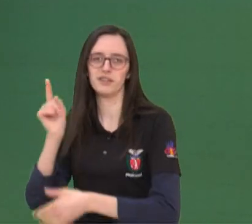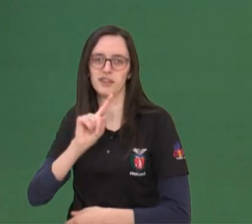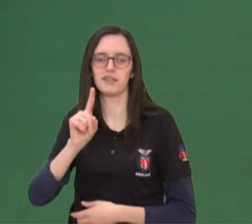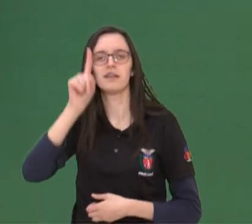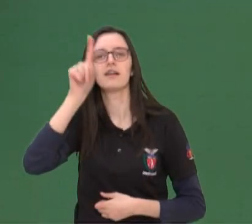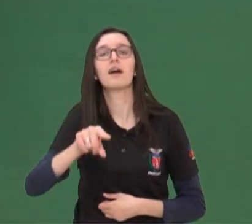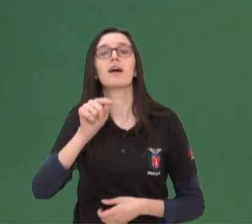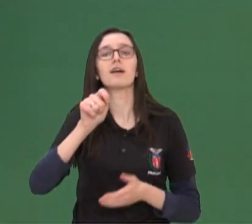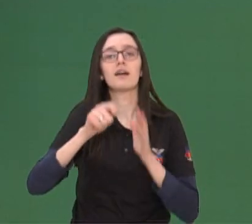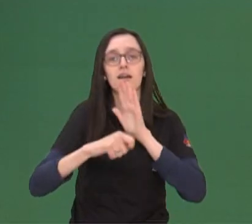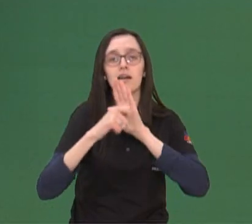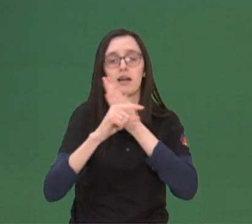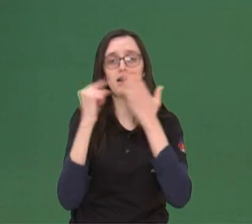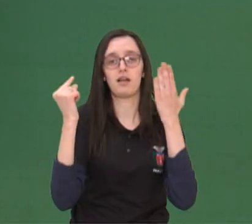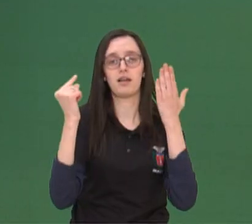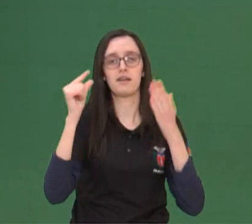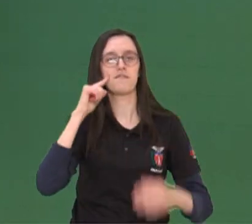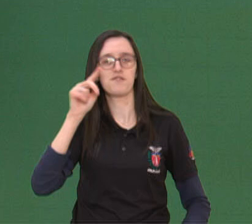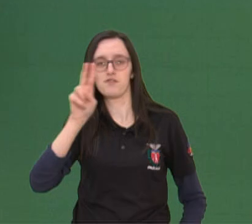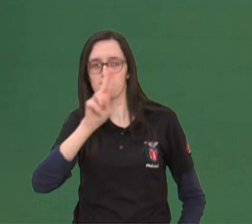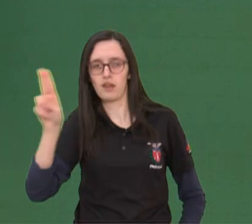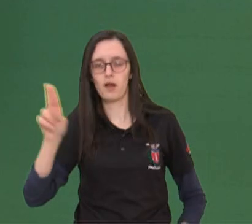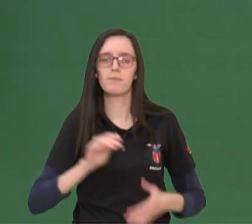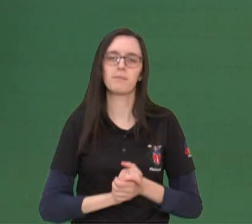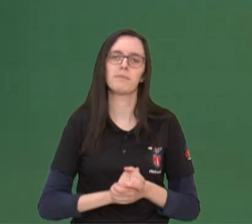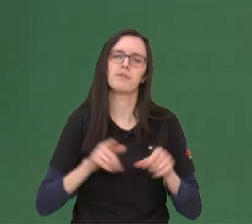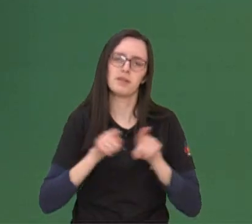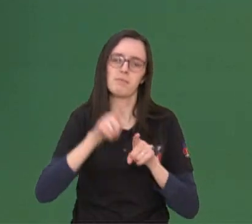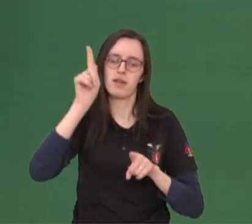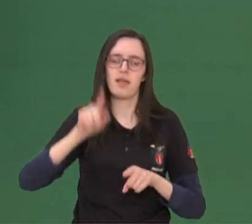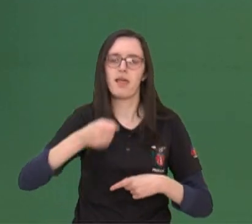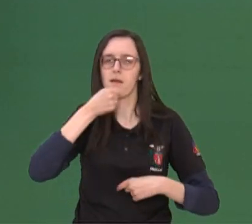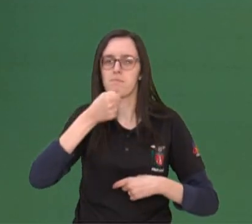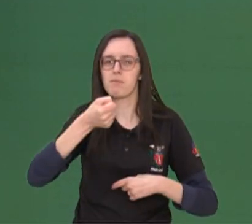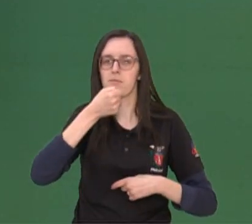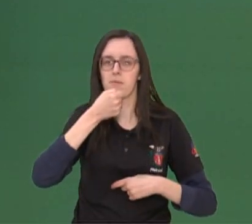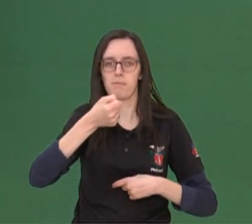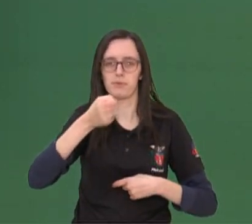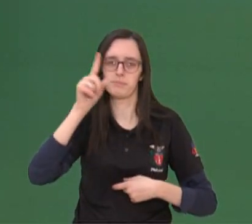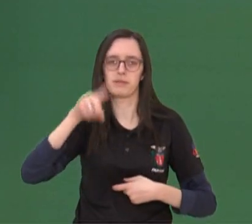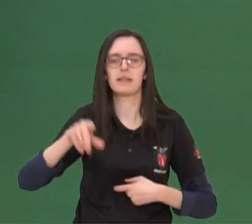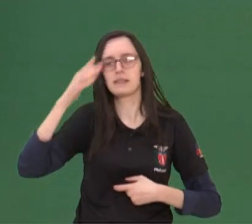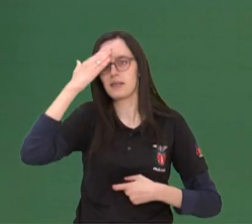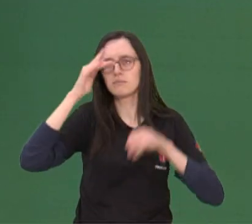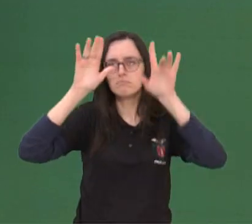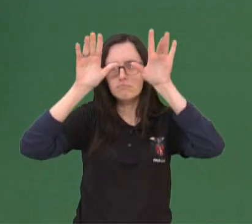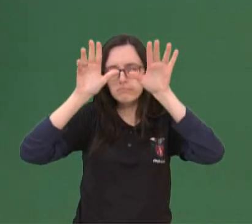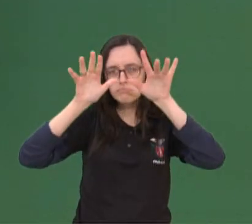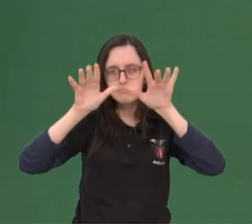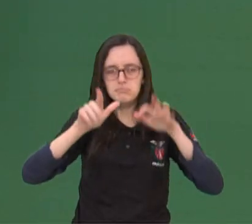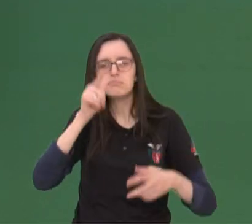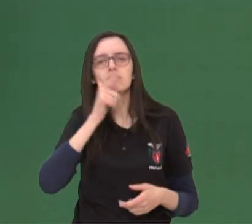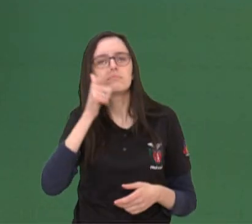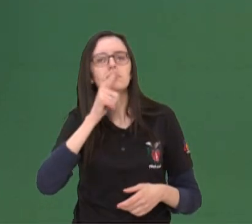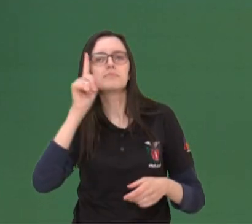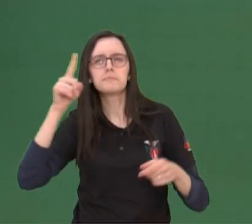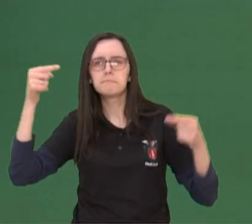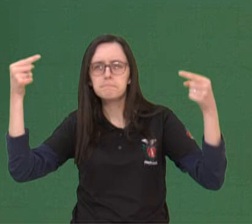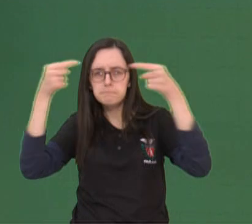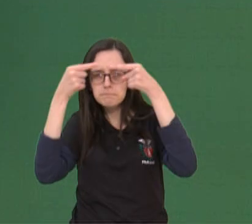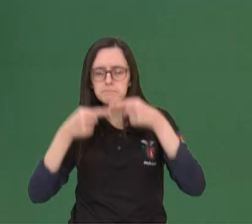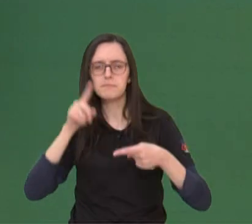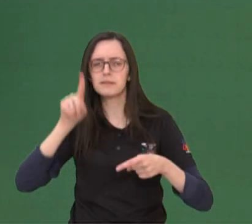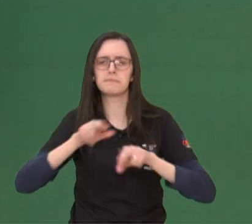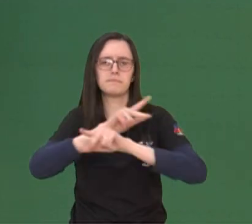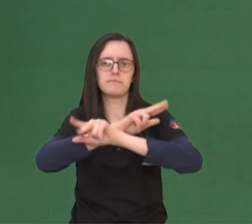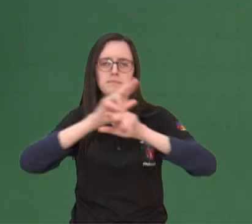do escritor Juliano Neri, que também é jornalista, que ele faz a reunião, a união de